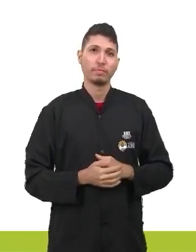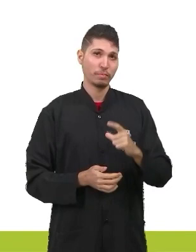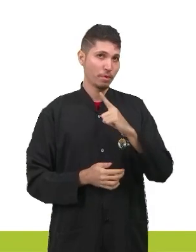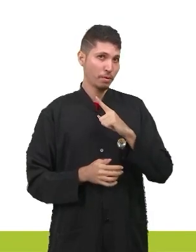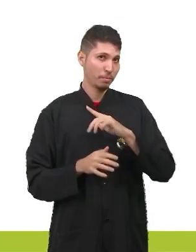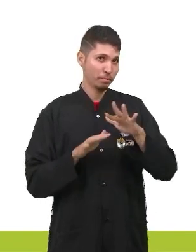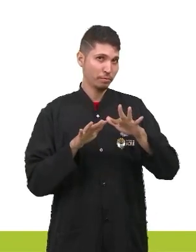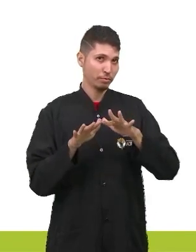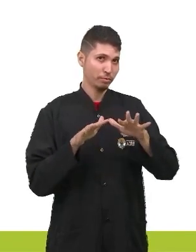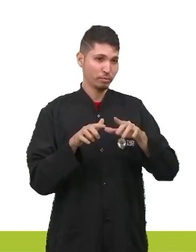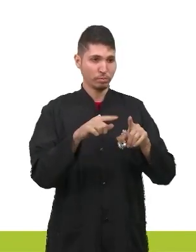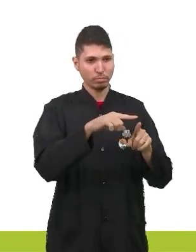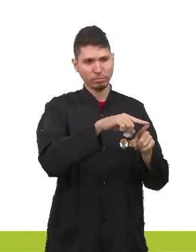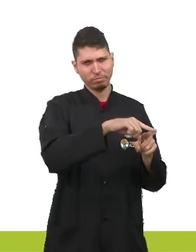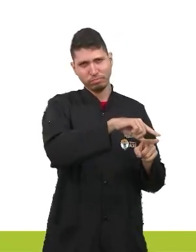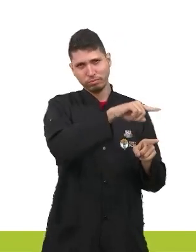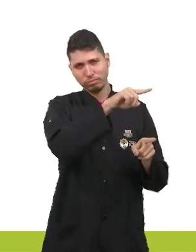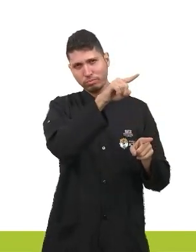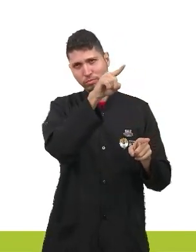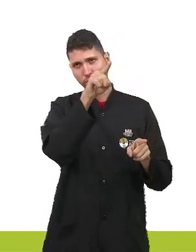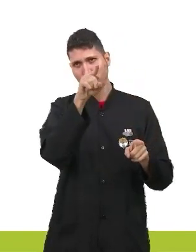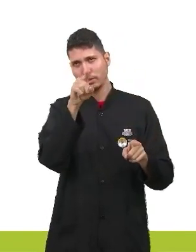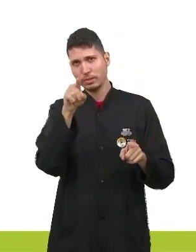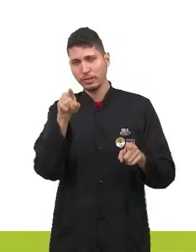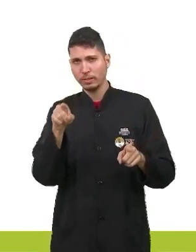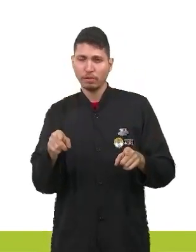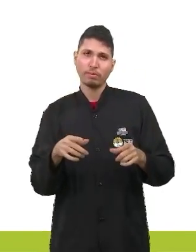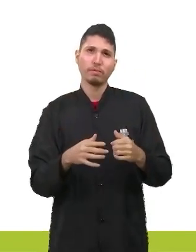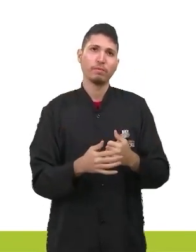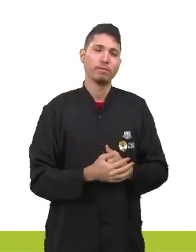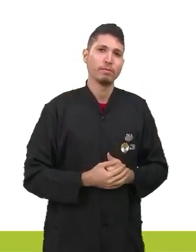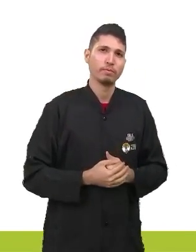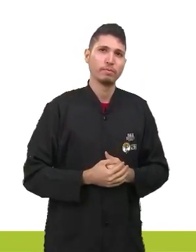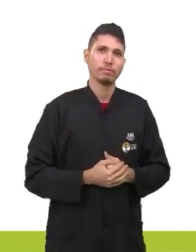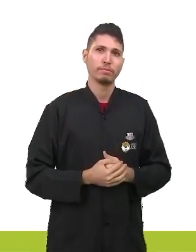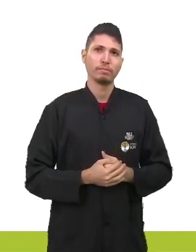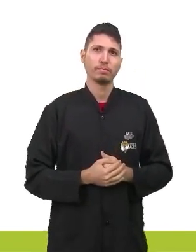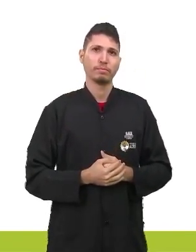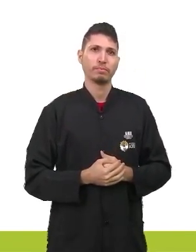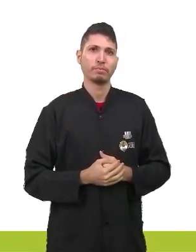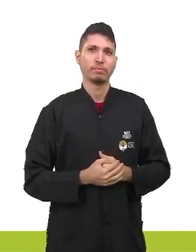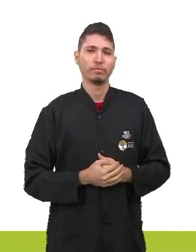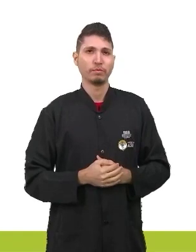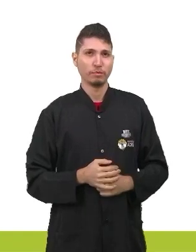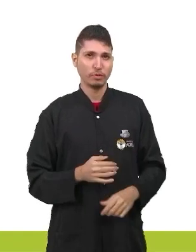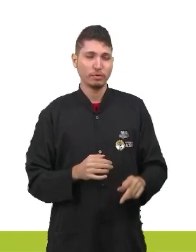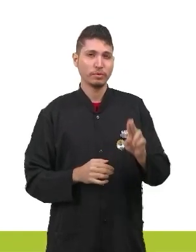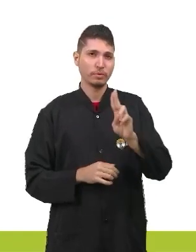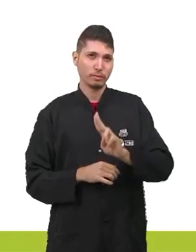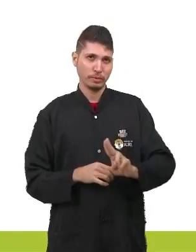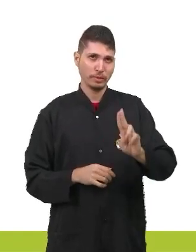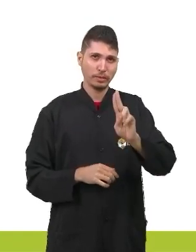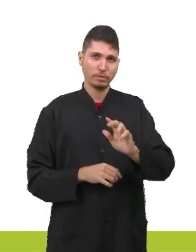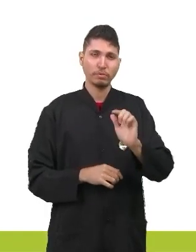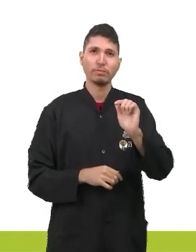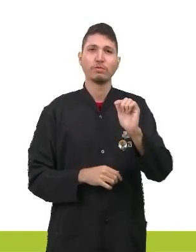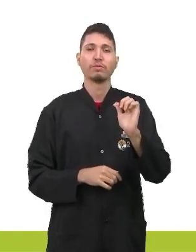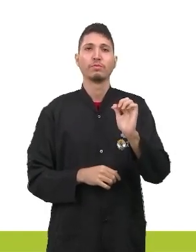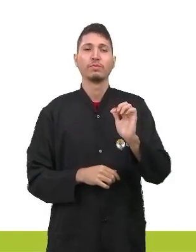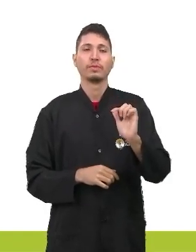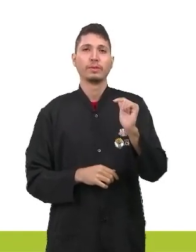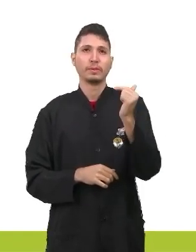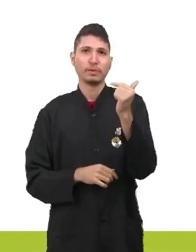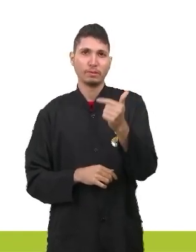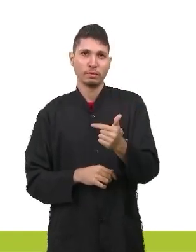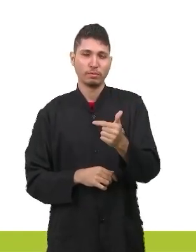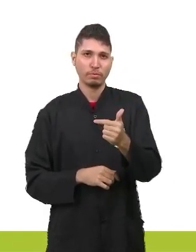movimento de uma parábola e ela vai trabalhar com uma ideia de uma função do segundo grau, tá bom? Professor, por que você traz essa relação de